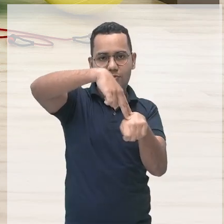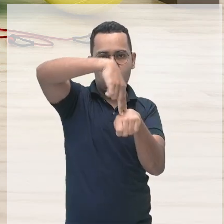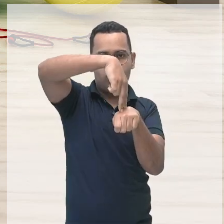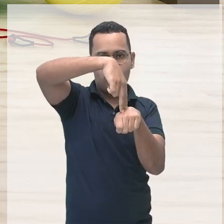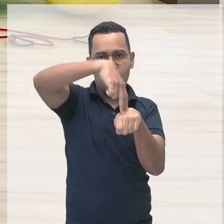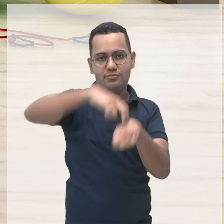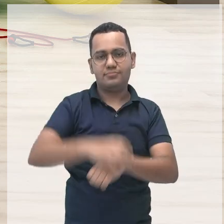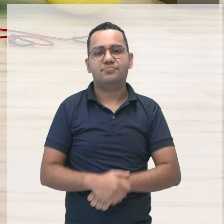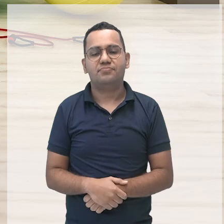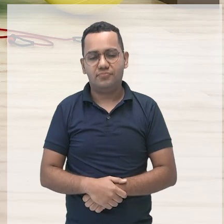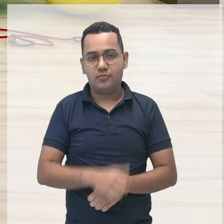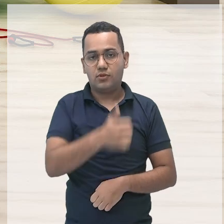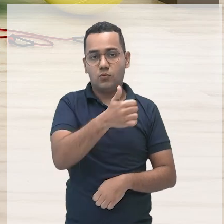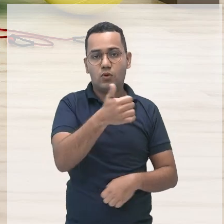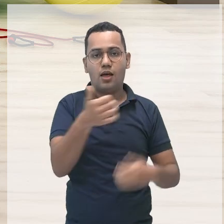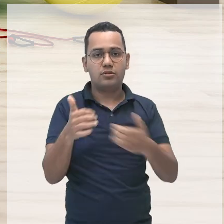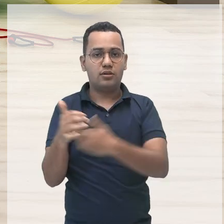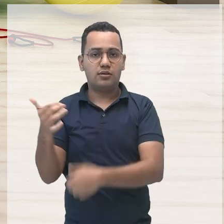2,